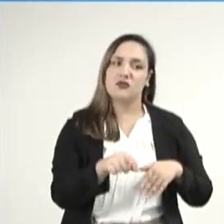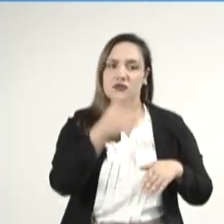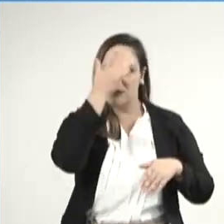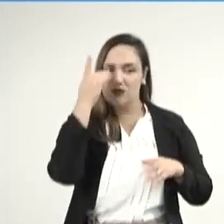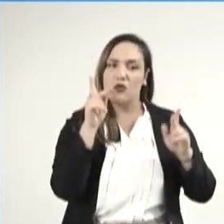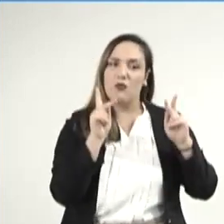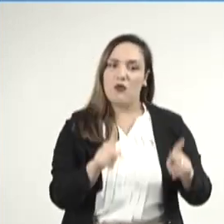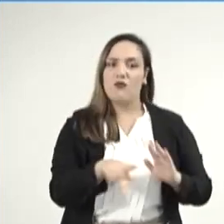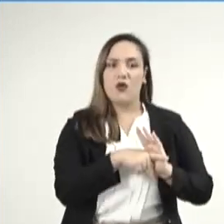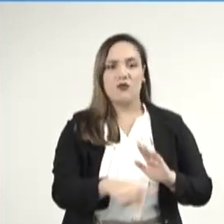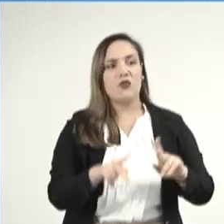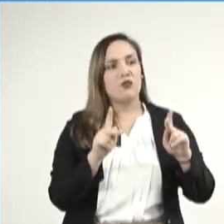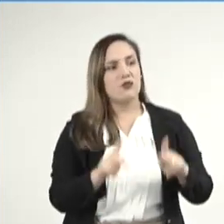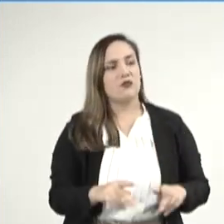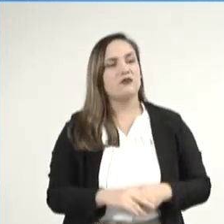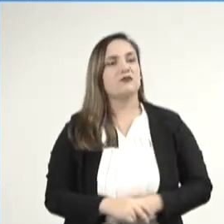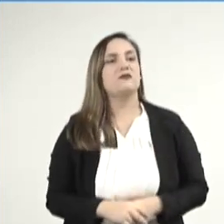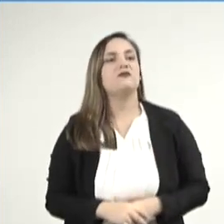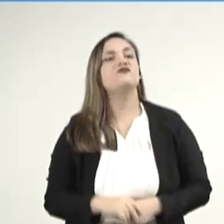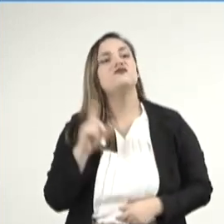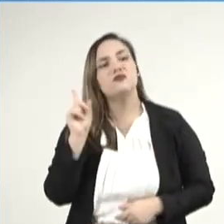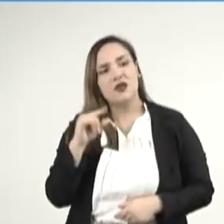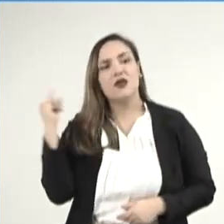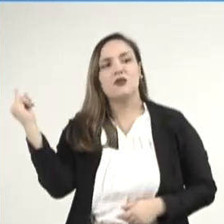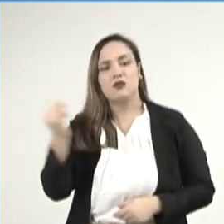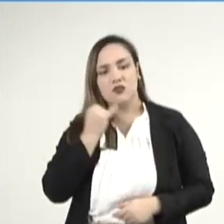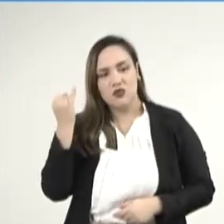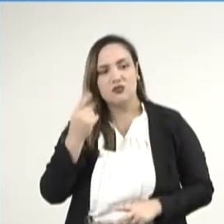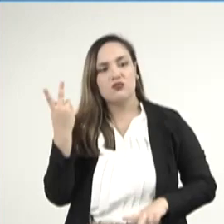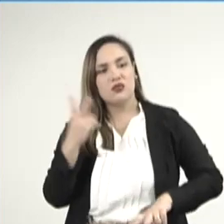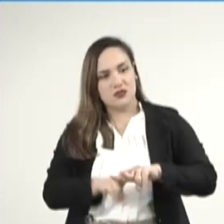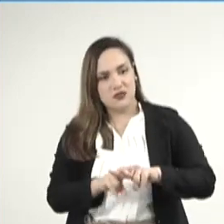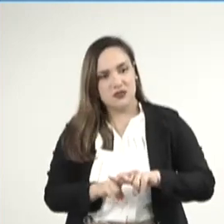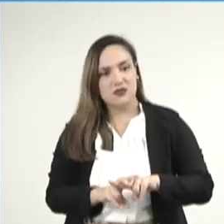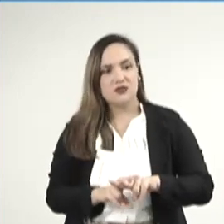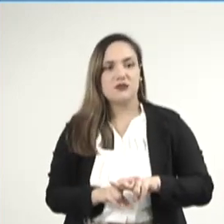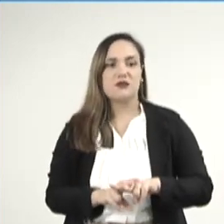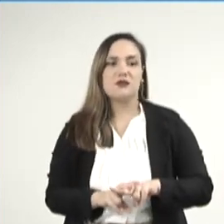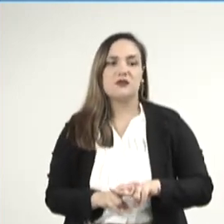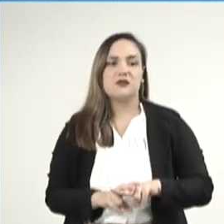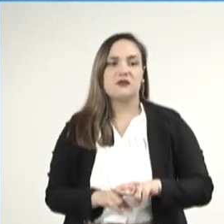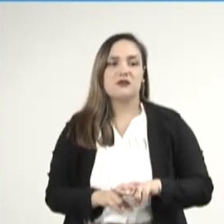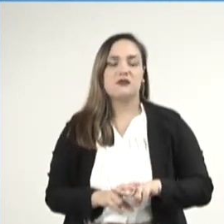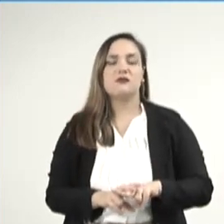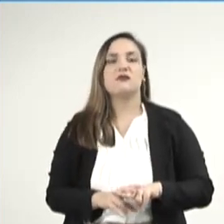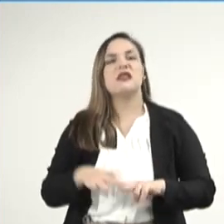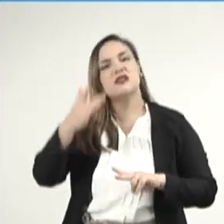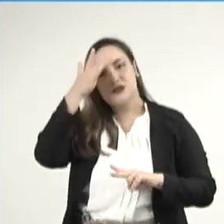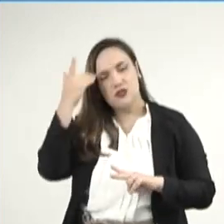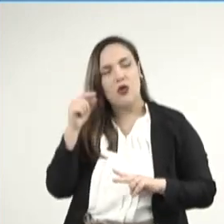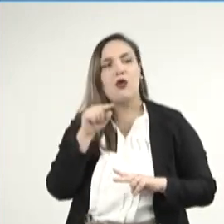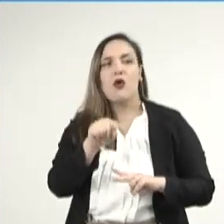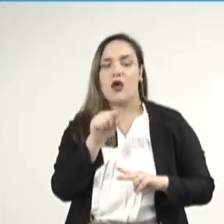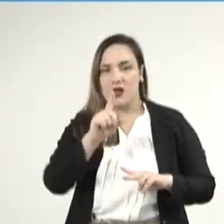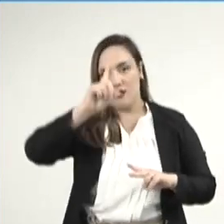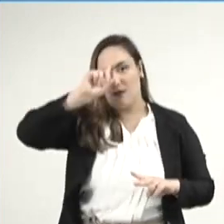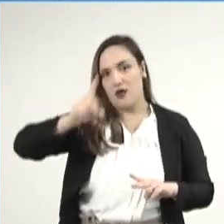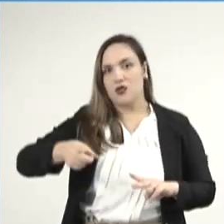muito importante a prisão desses suspeitos de serem os